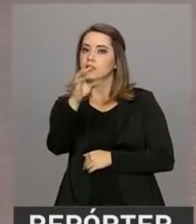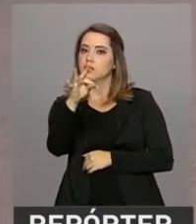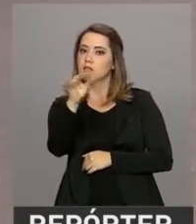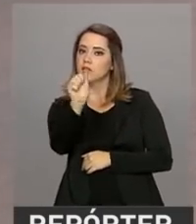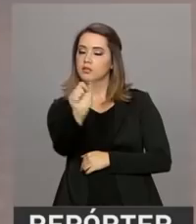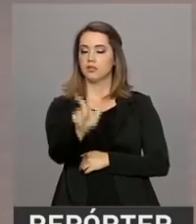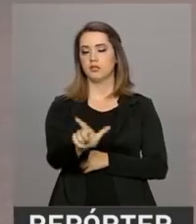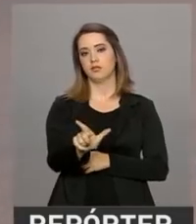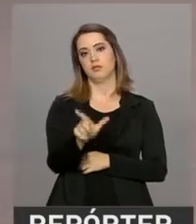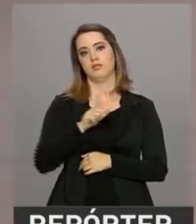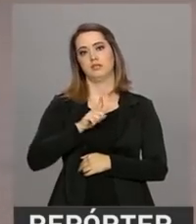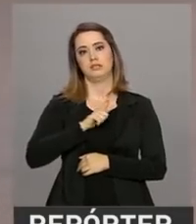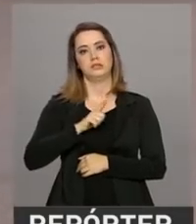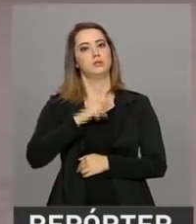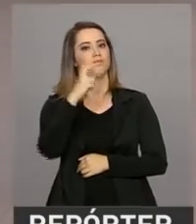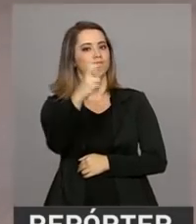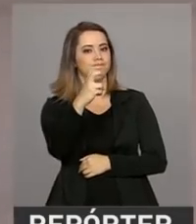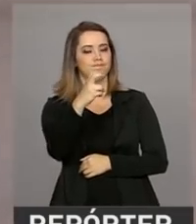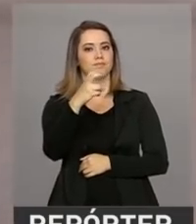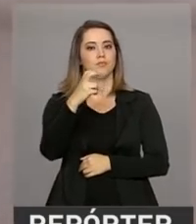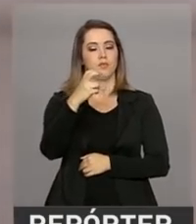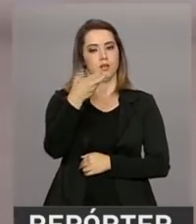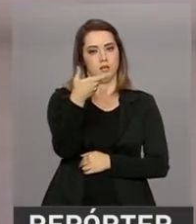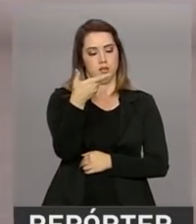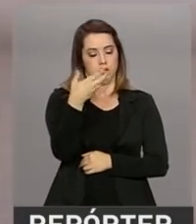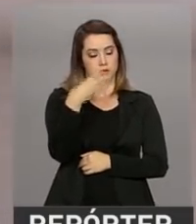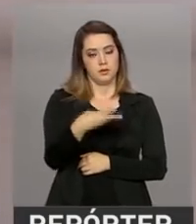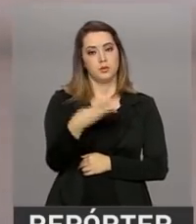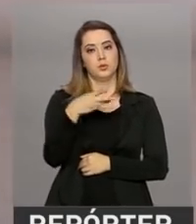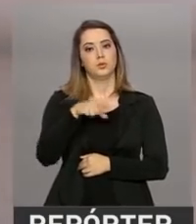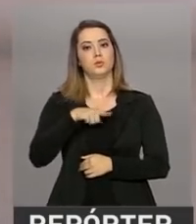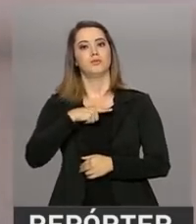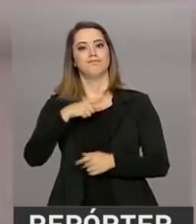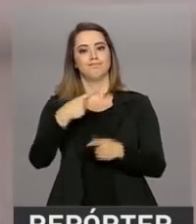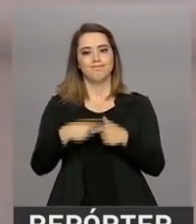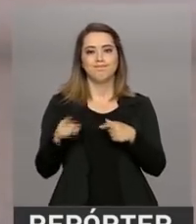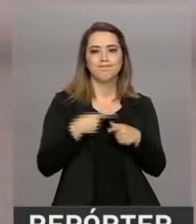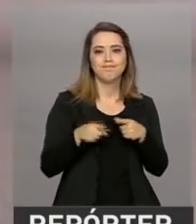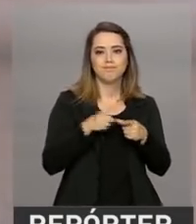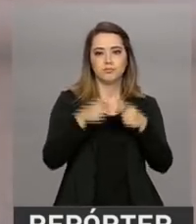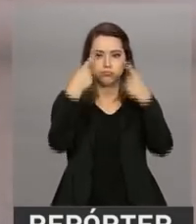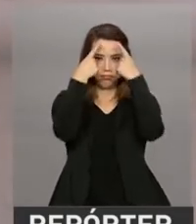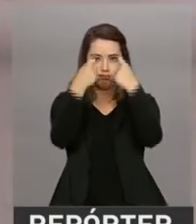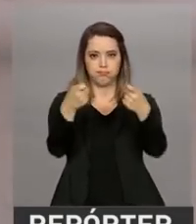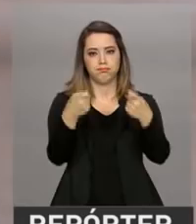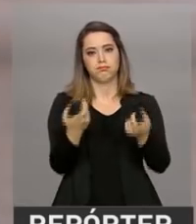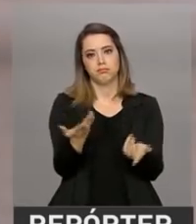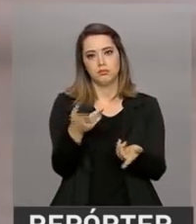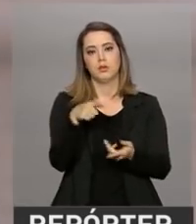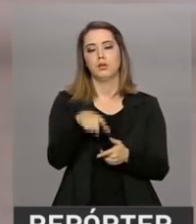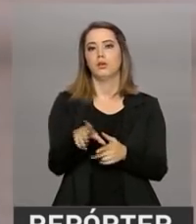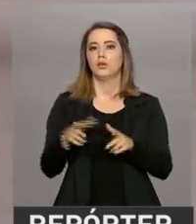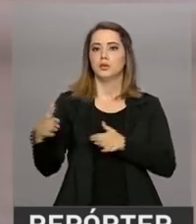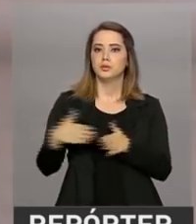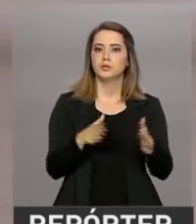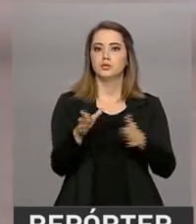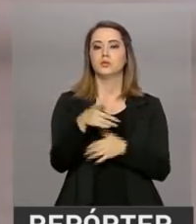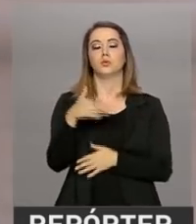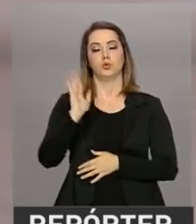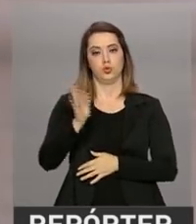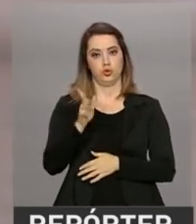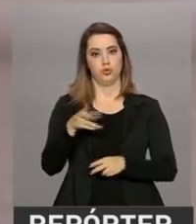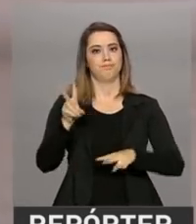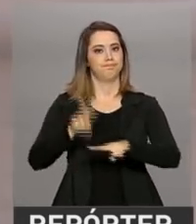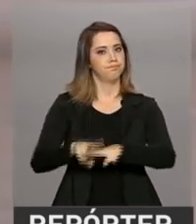registradas 53 ocorrências de ataques a prédios e a ônibus públicos. 52 pessoas suspeitas de participarem desses ataques já